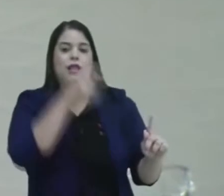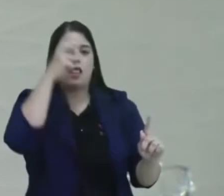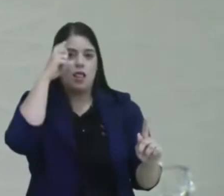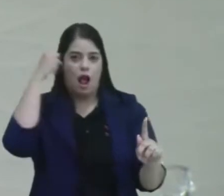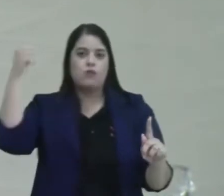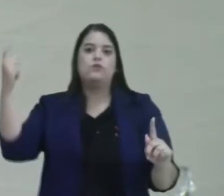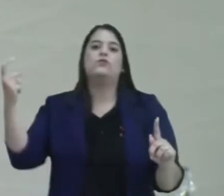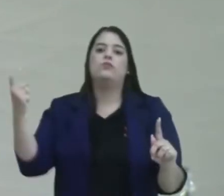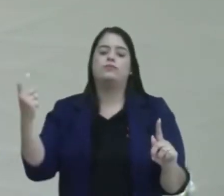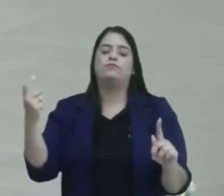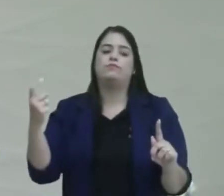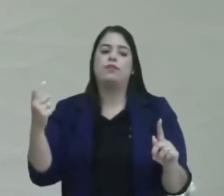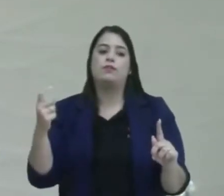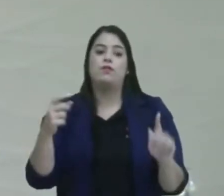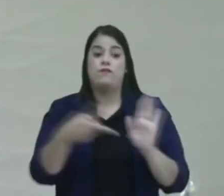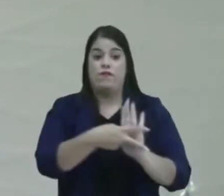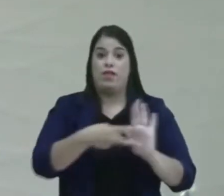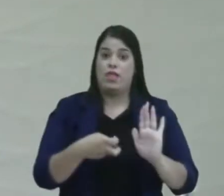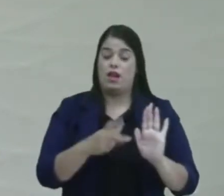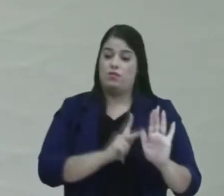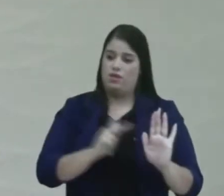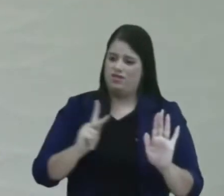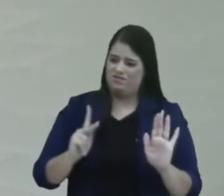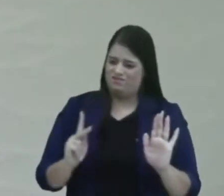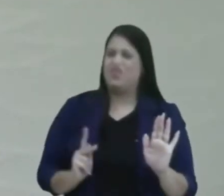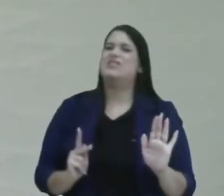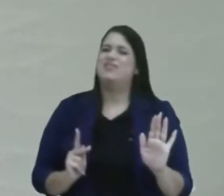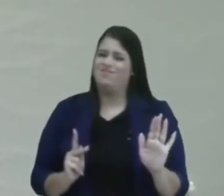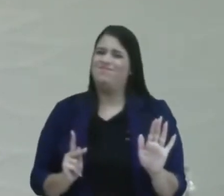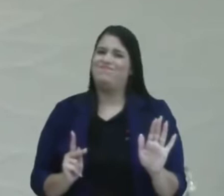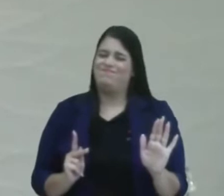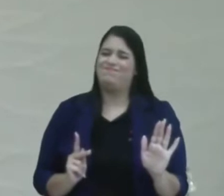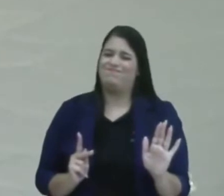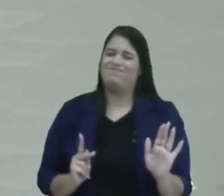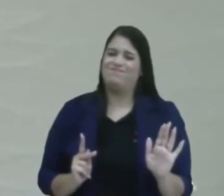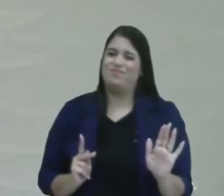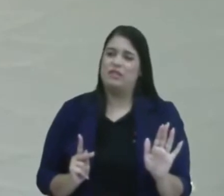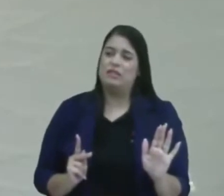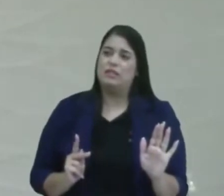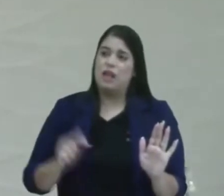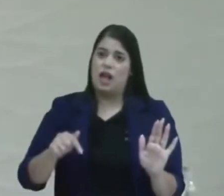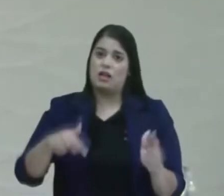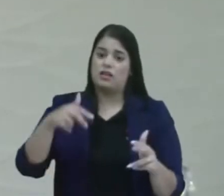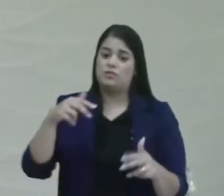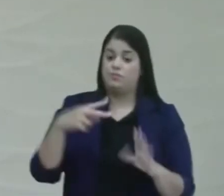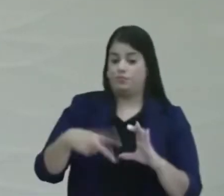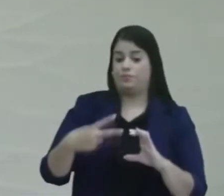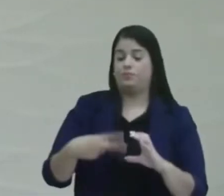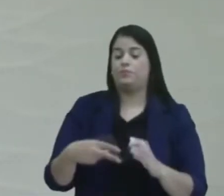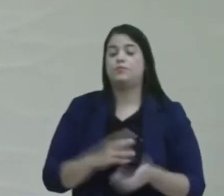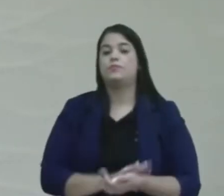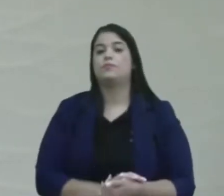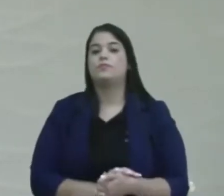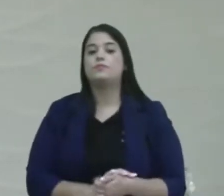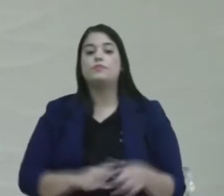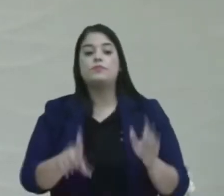aí foi vetado pelo presidente, né, defendido por alguns colegas aqui nessa casa, né,